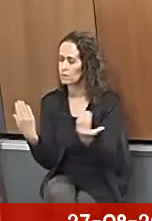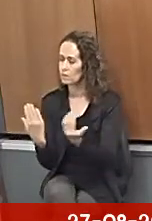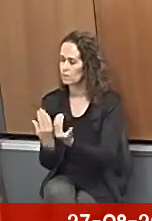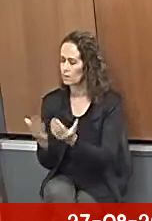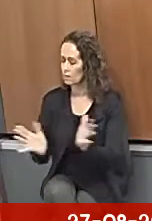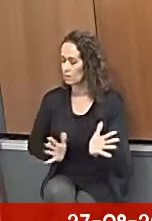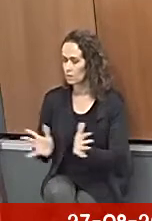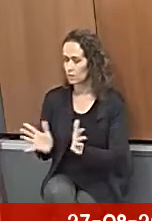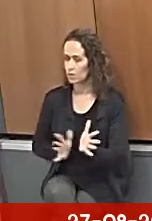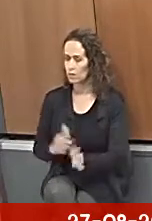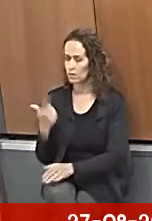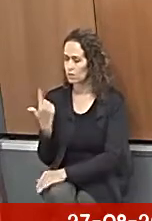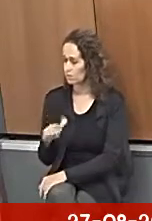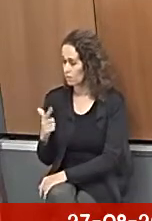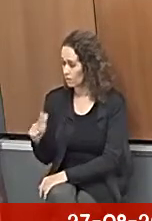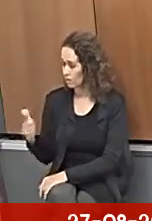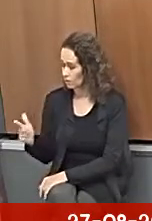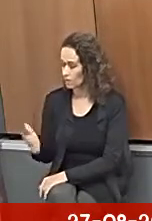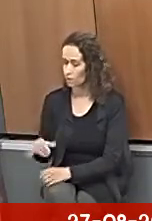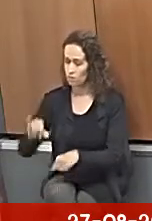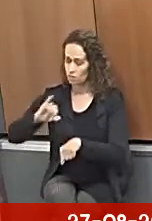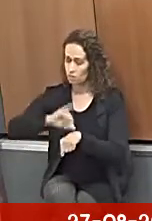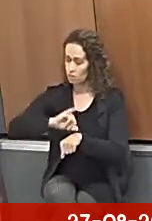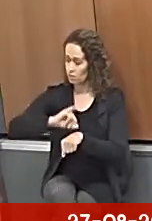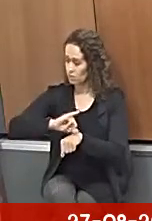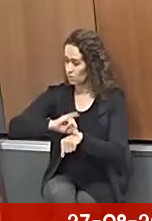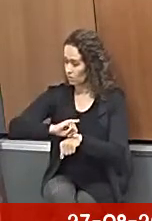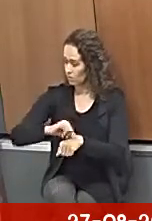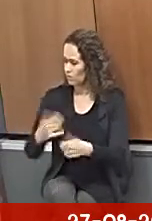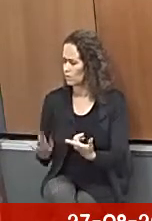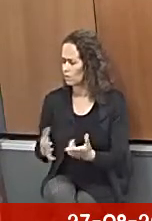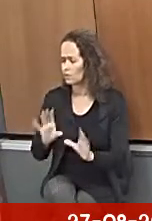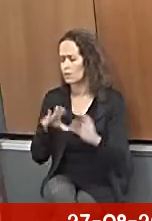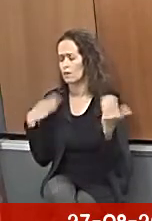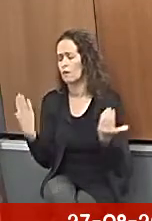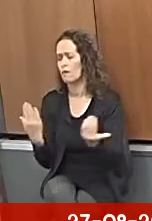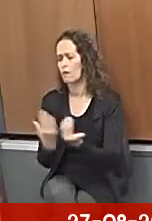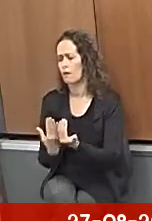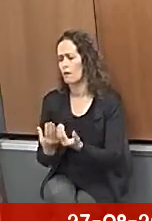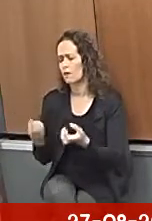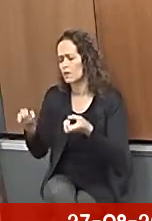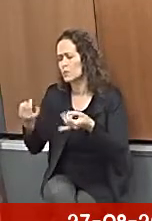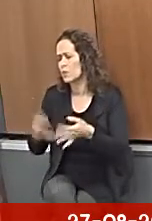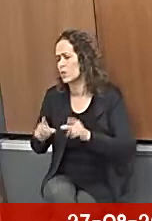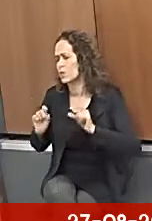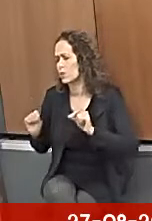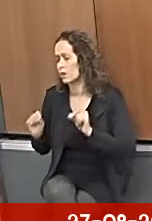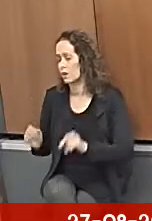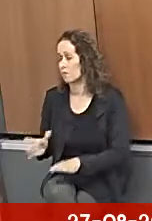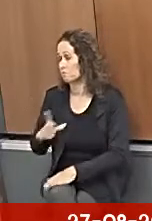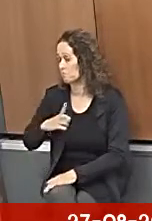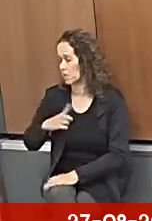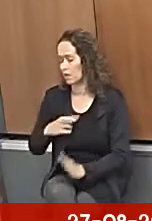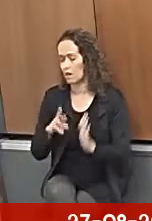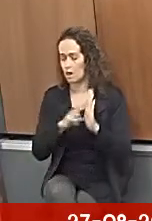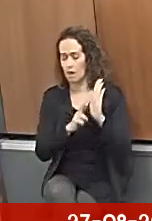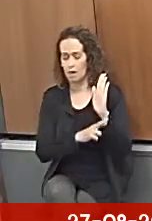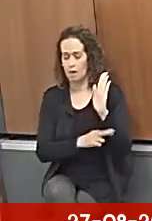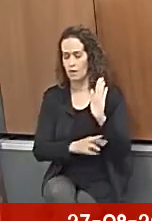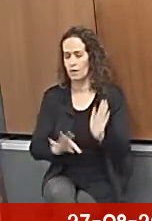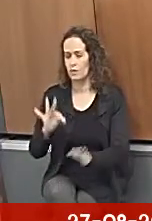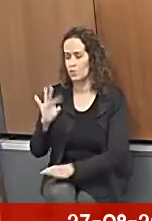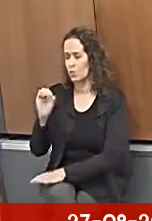que são aqui apático superior e aí o que que o mineirão alega que ele segue regras de tombamento como o senhor